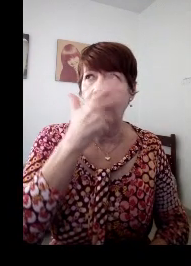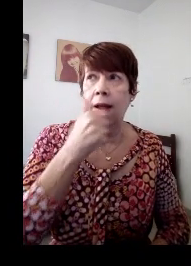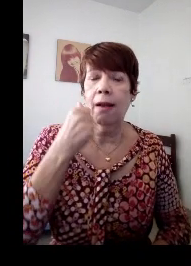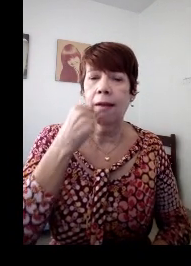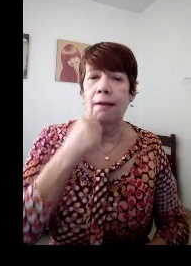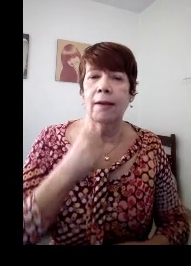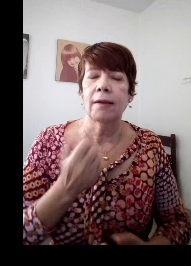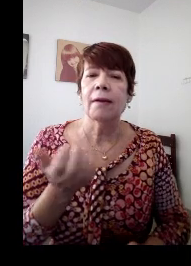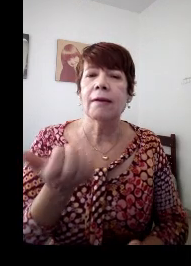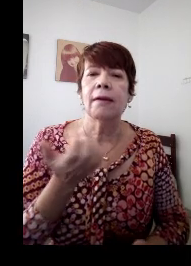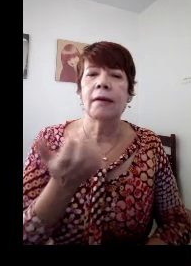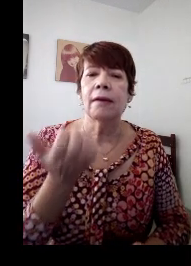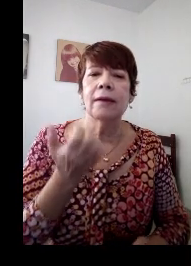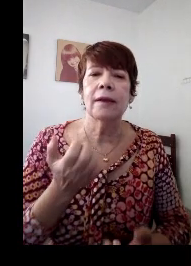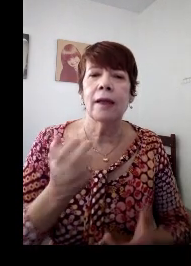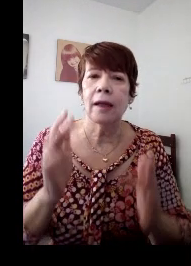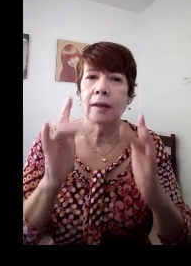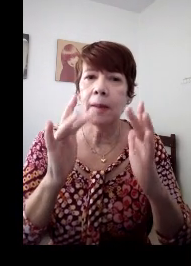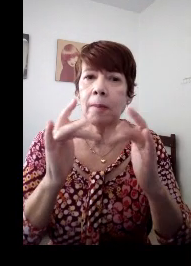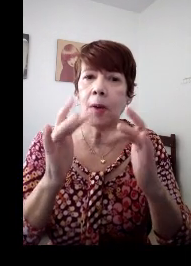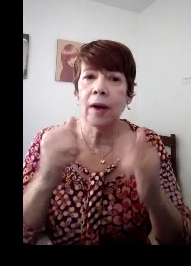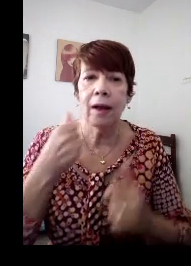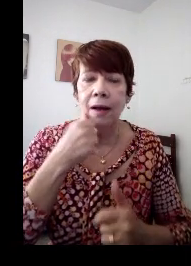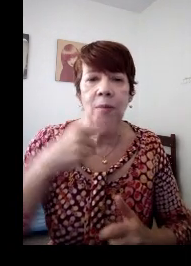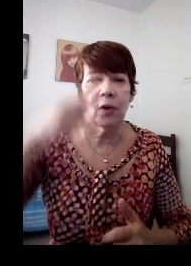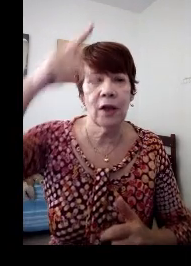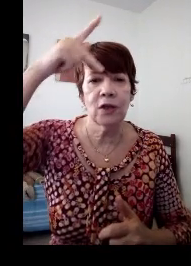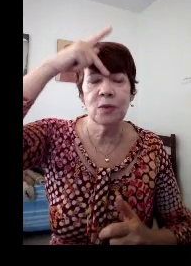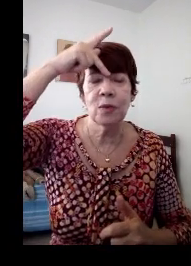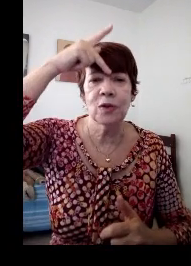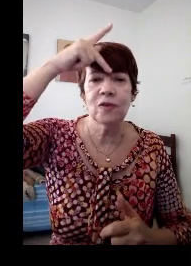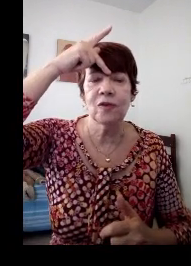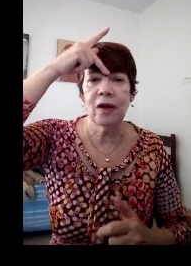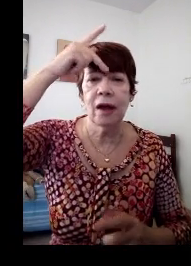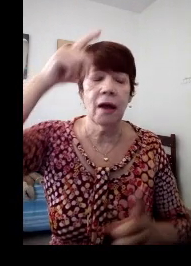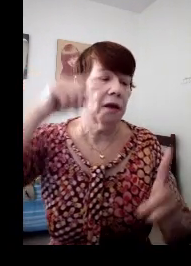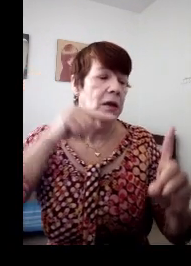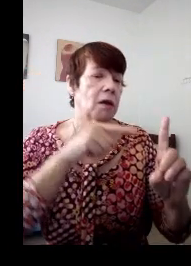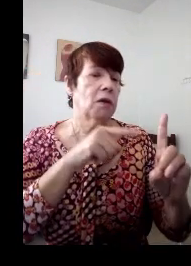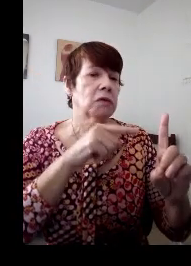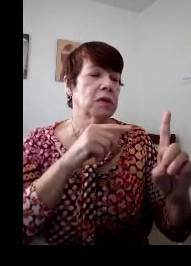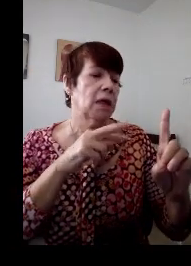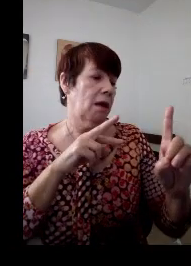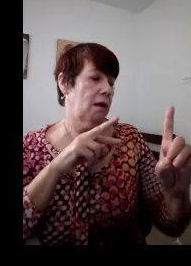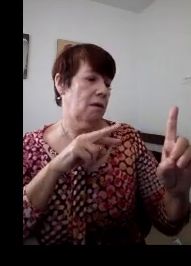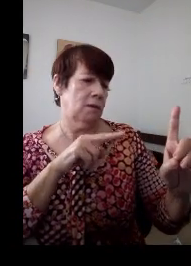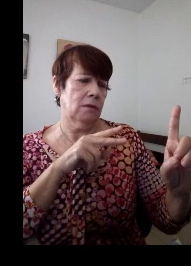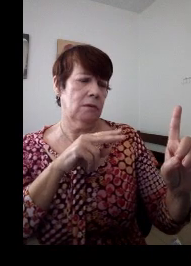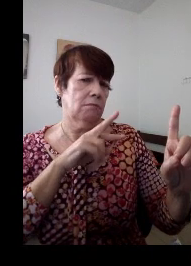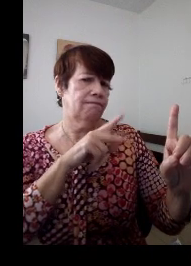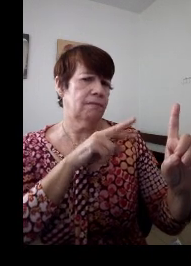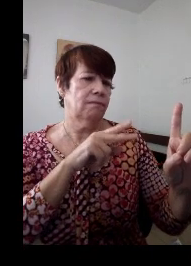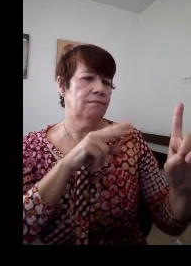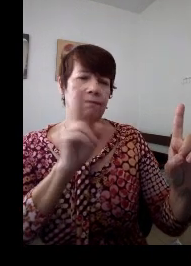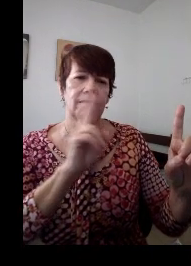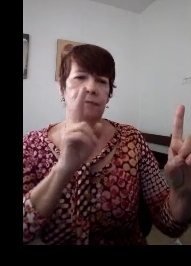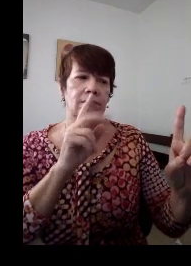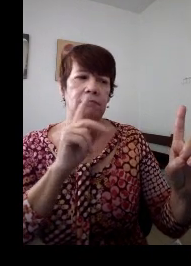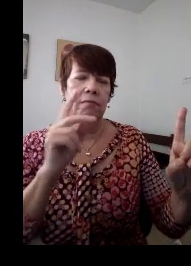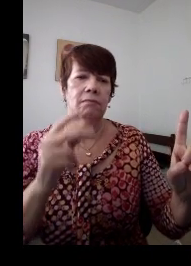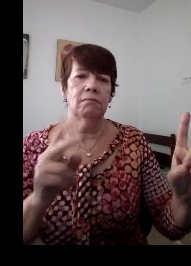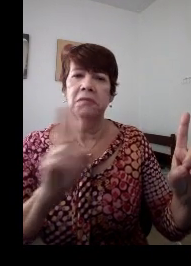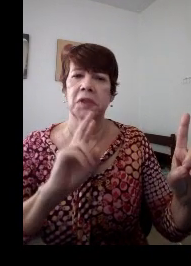normal. Era normal que os outros homens dessem confiança para ela.